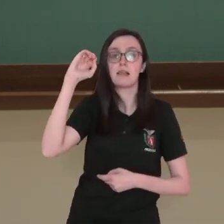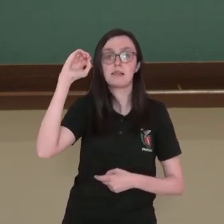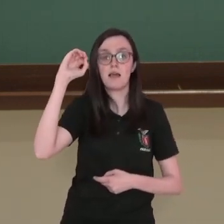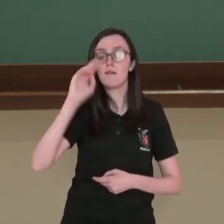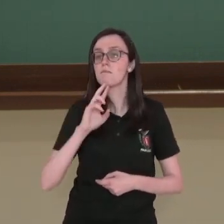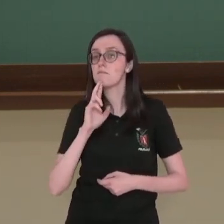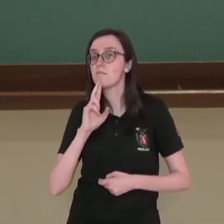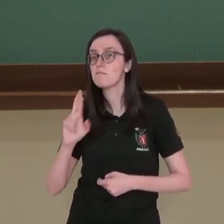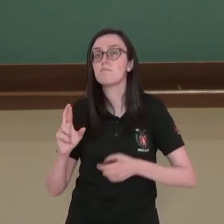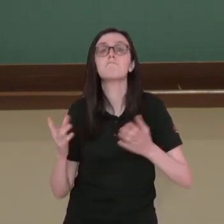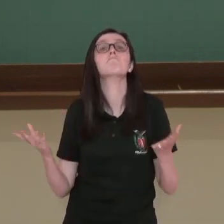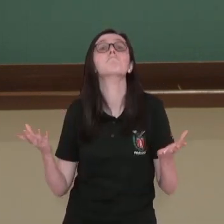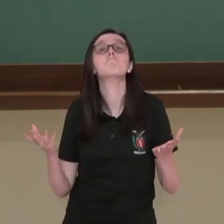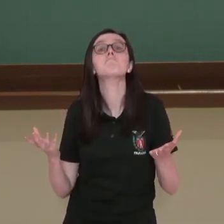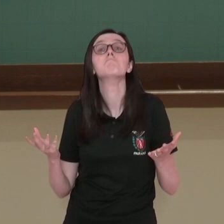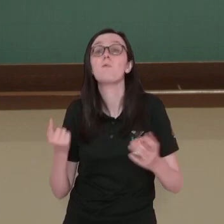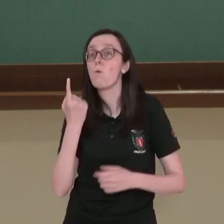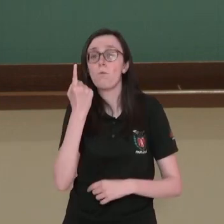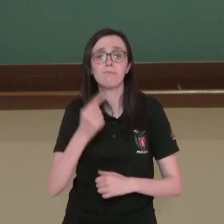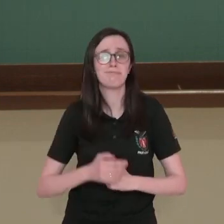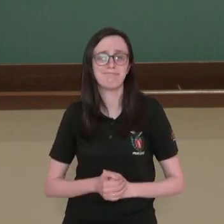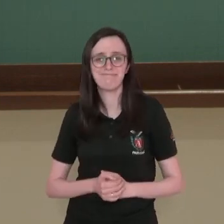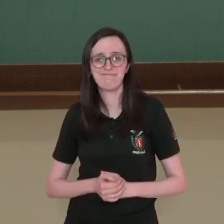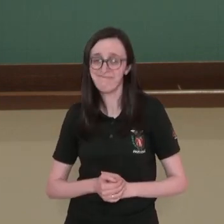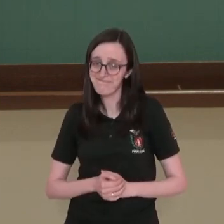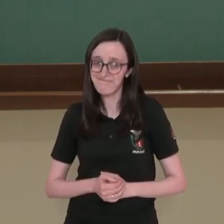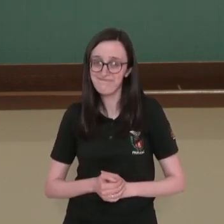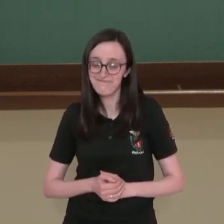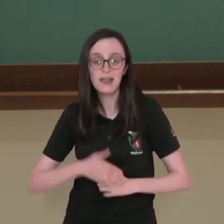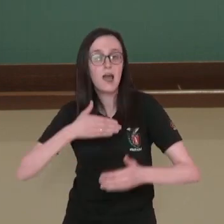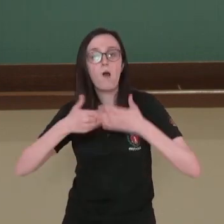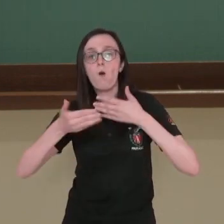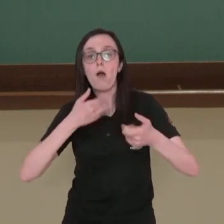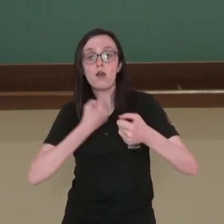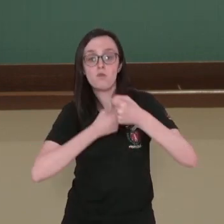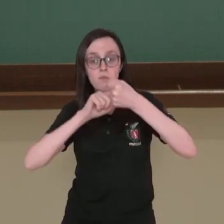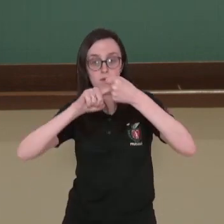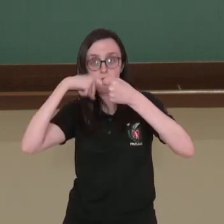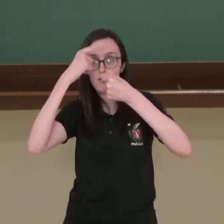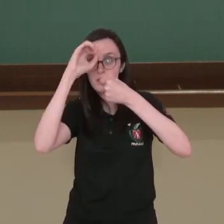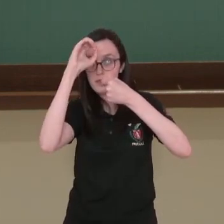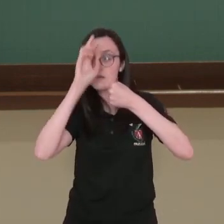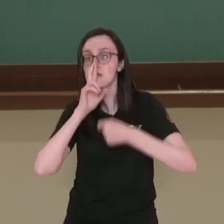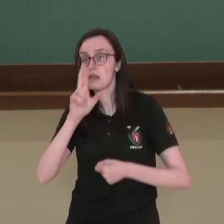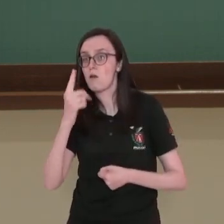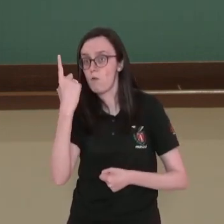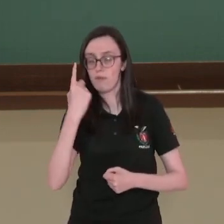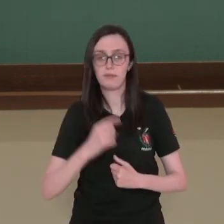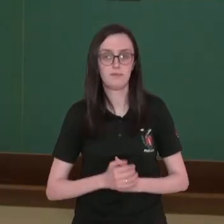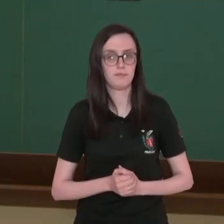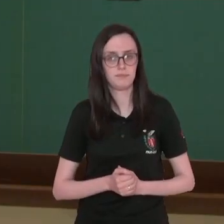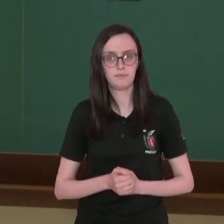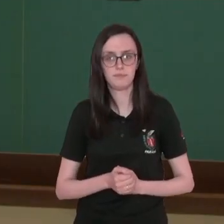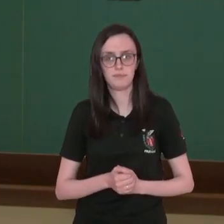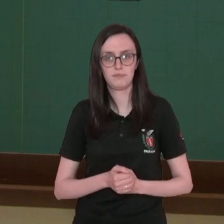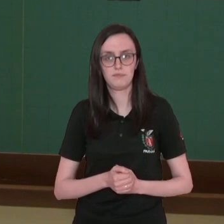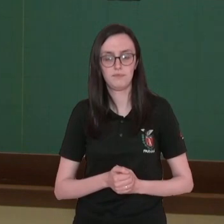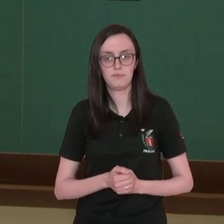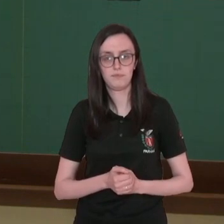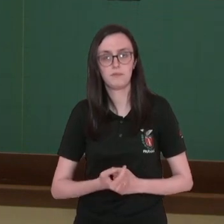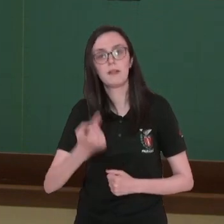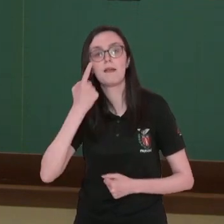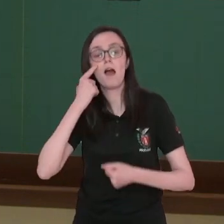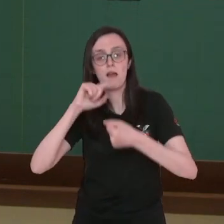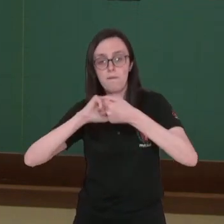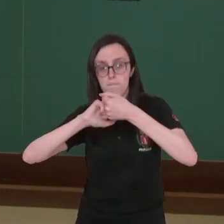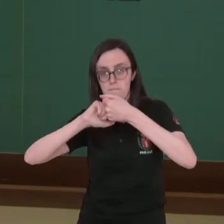O resultado ali dentro é 1, tá? Todo número elevado a 0 é 1. Então vem para cá, você pega lá a potência